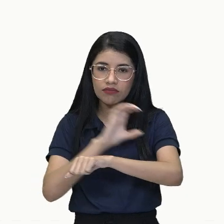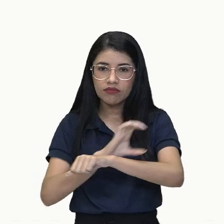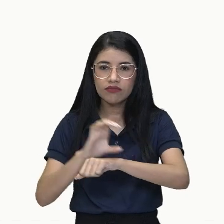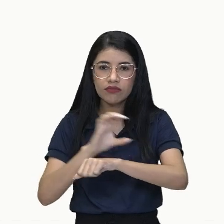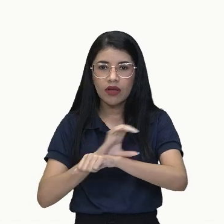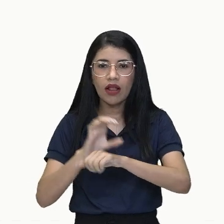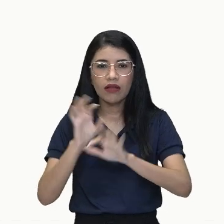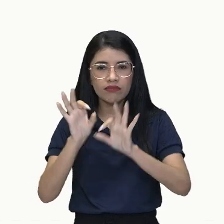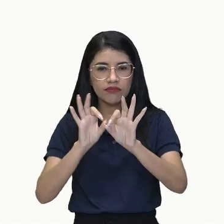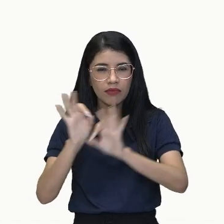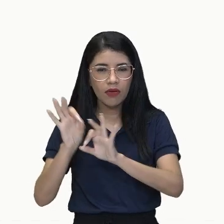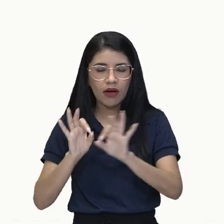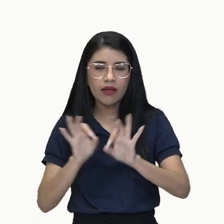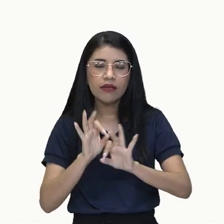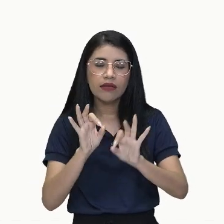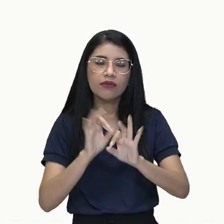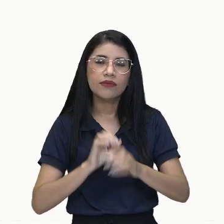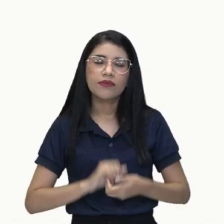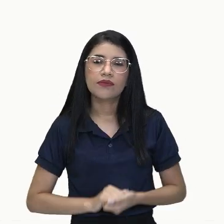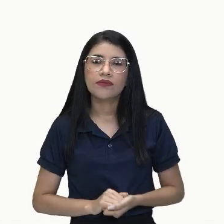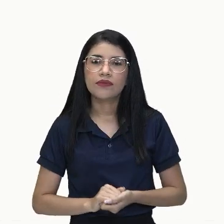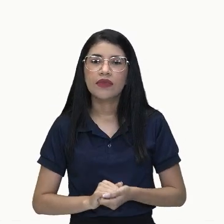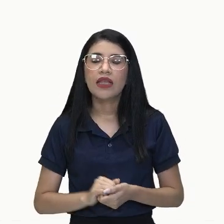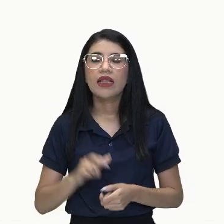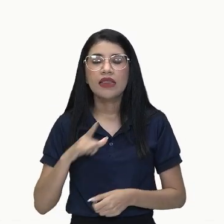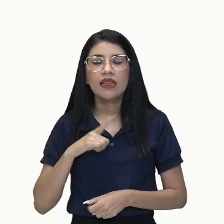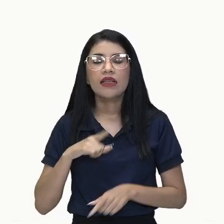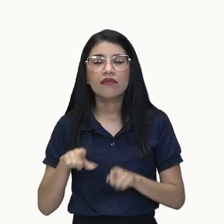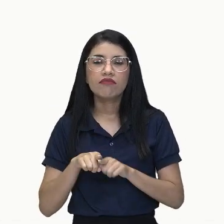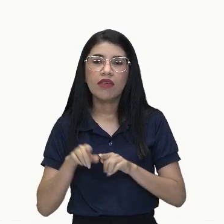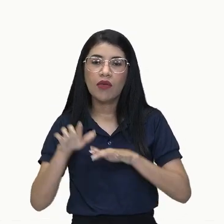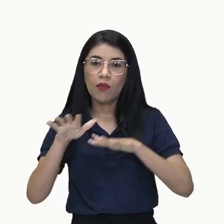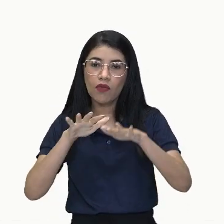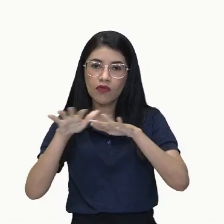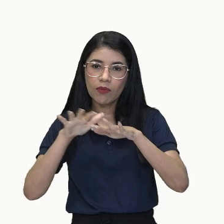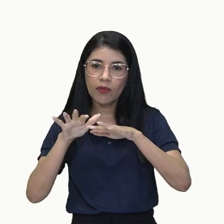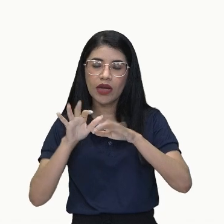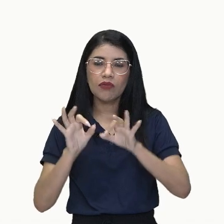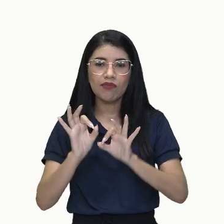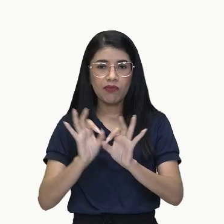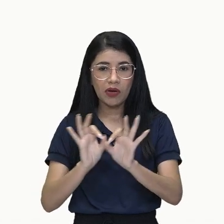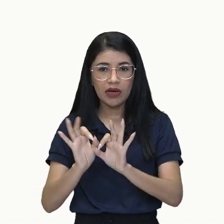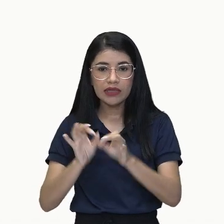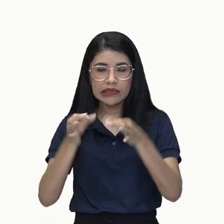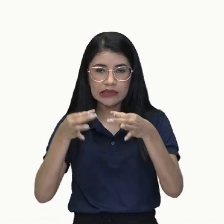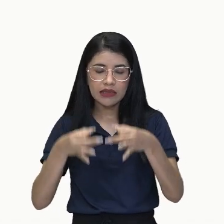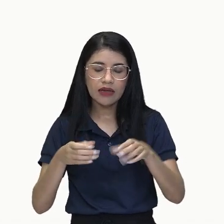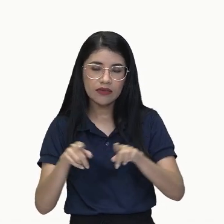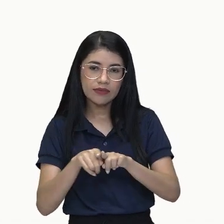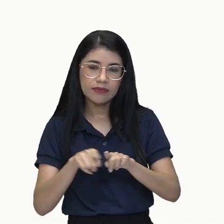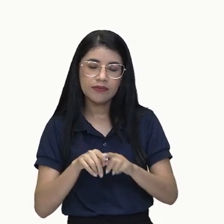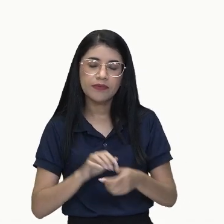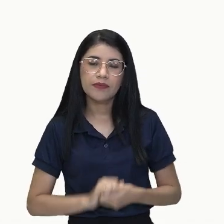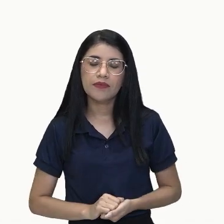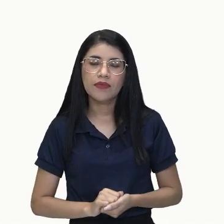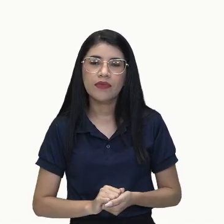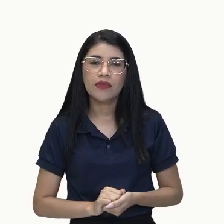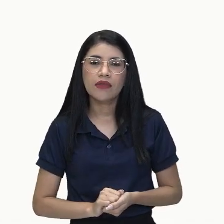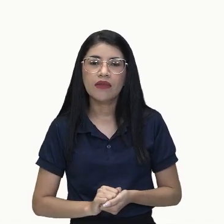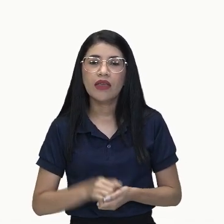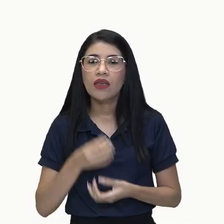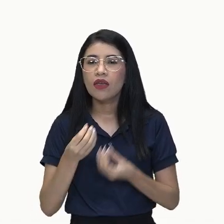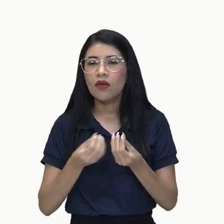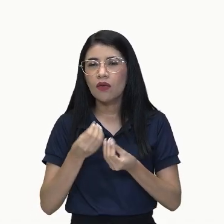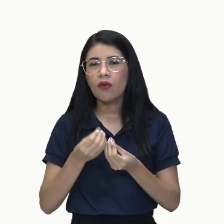elétricas, você tem movimento ordenado. E essa medida é dada